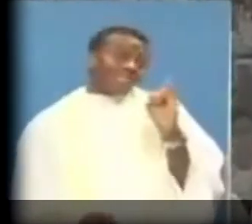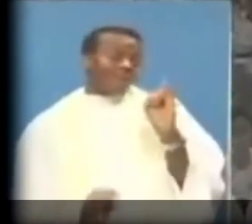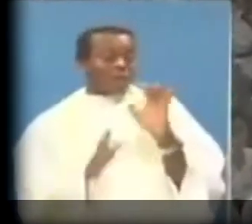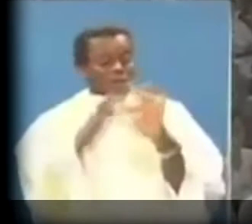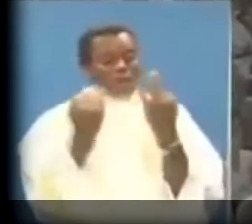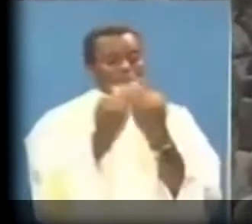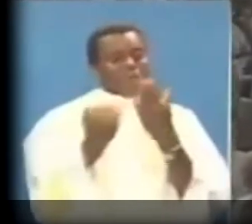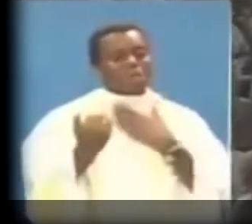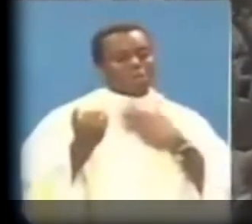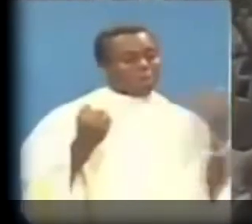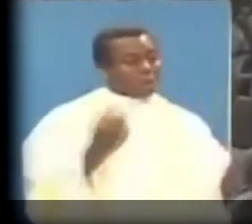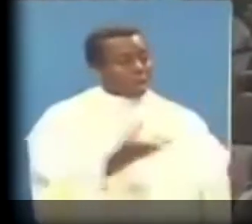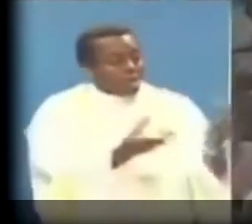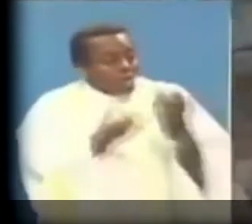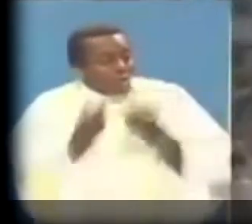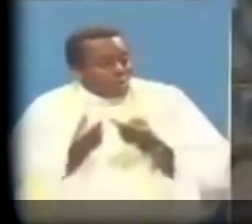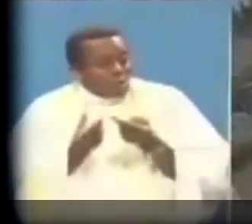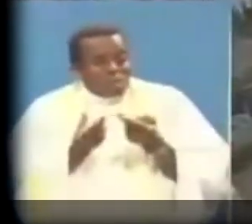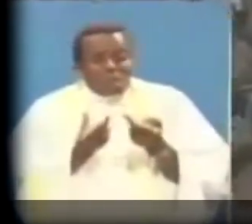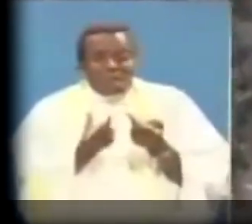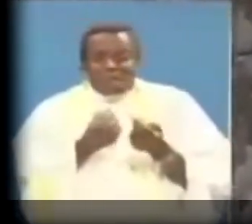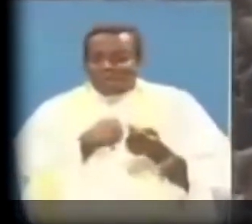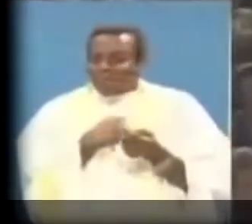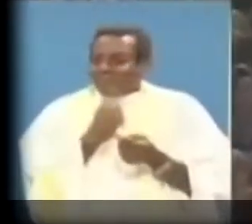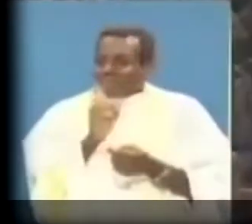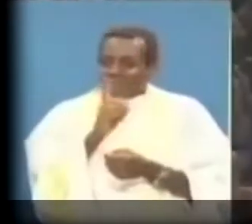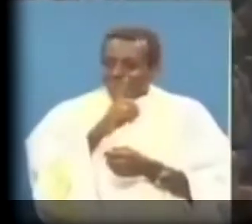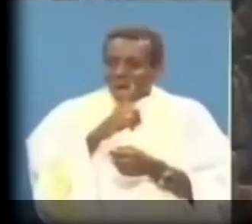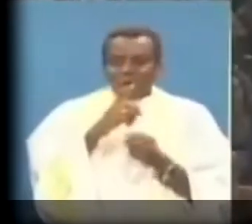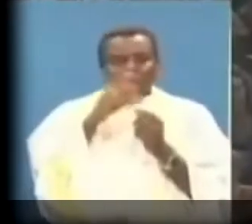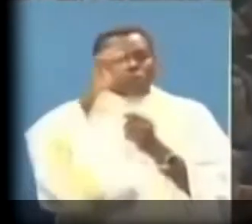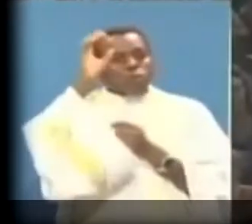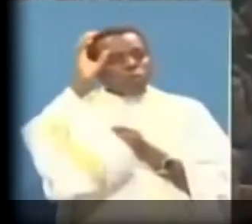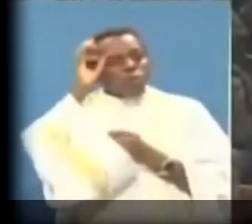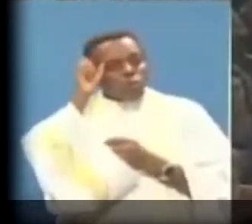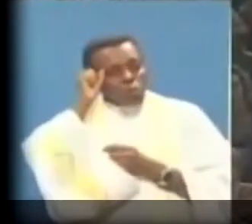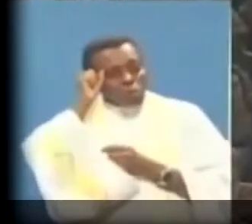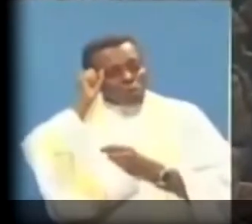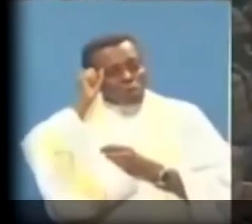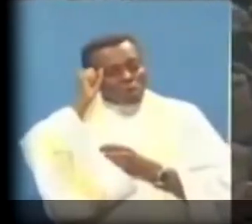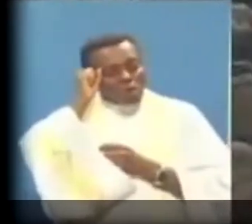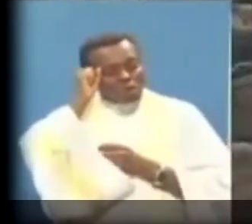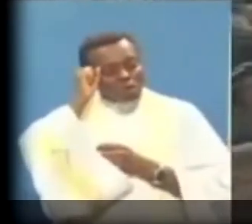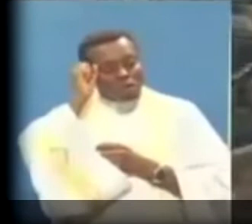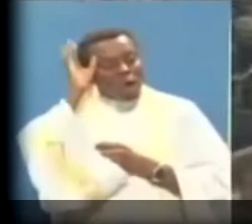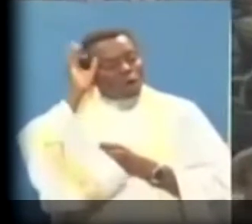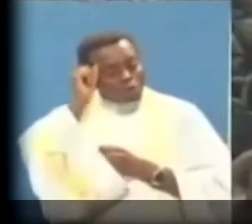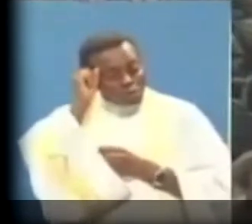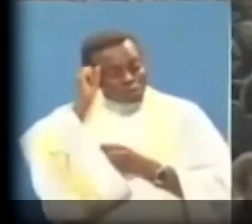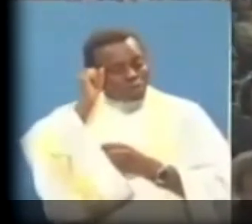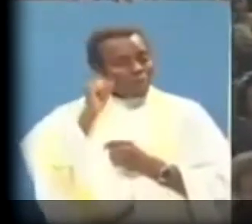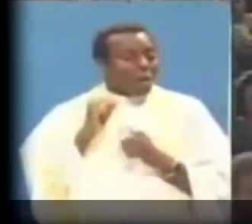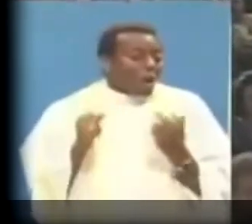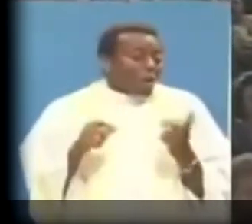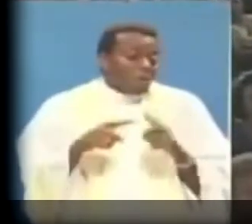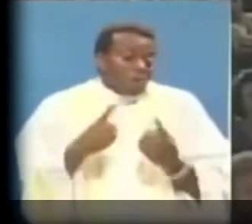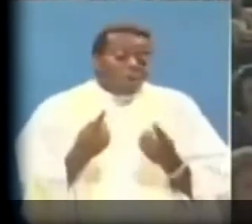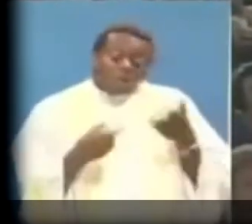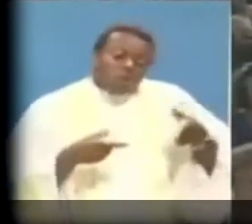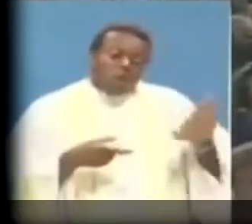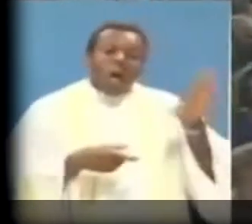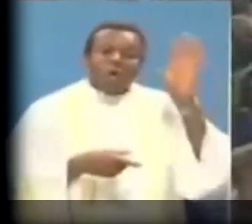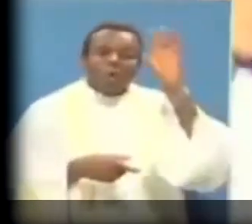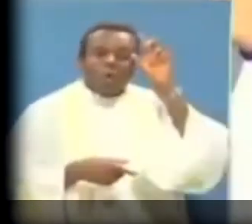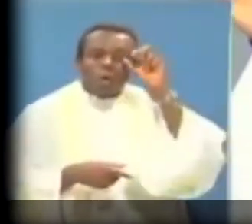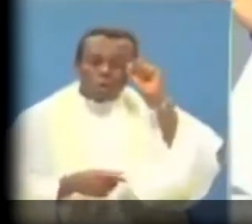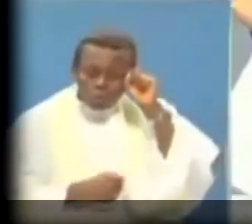Pontezinha do riacho esperando para ver a hora que eles chegassem eu me lembro que eu dormi com aquela expectativa